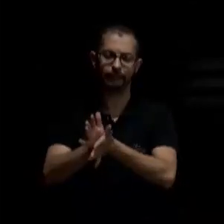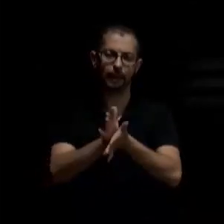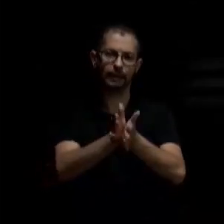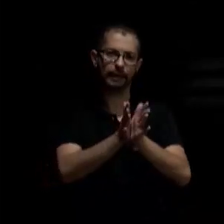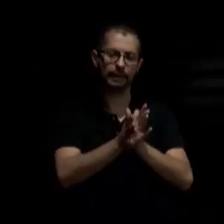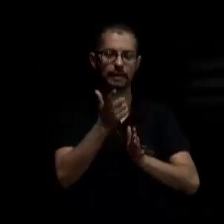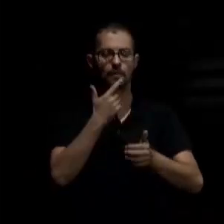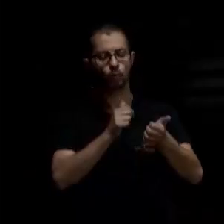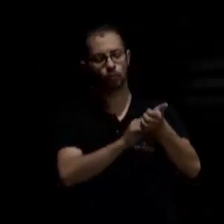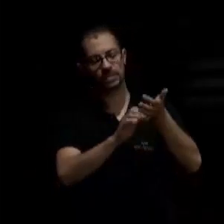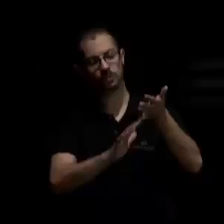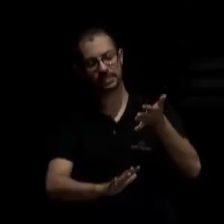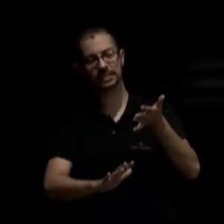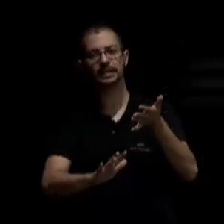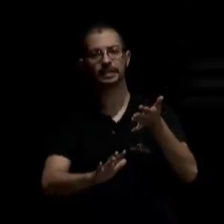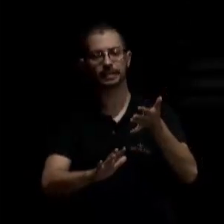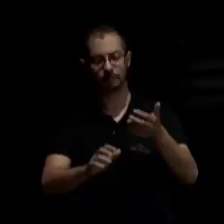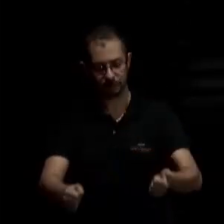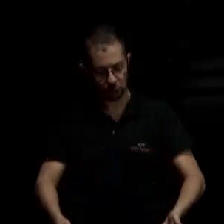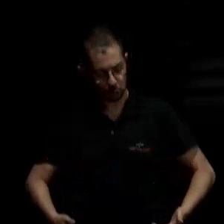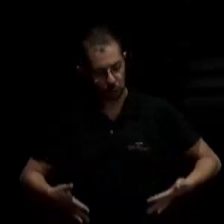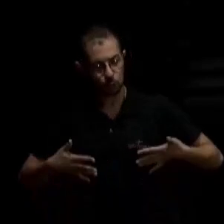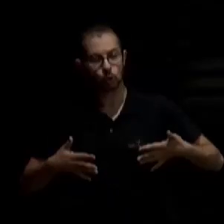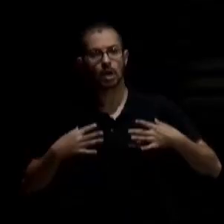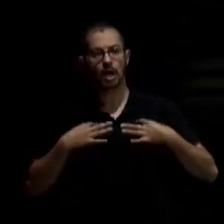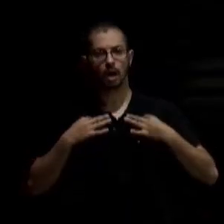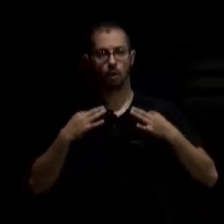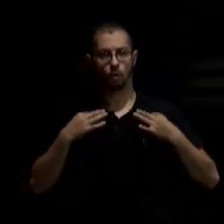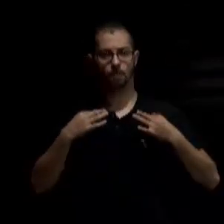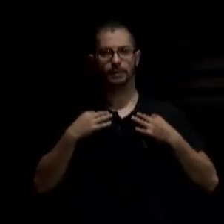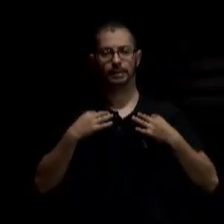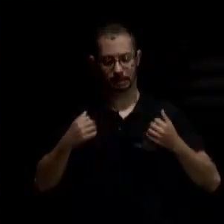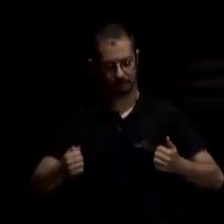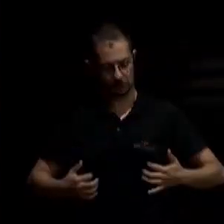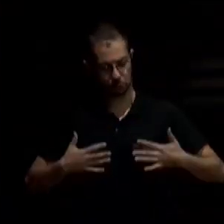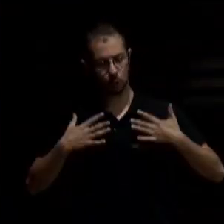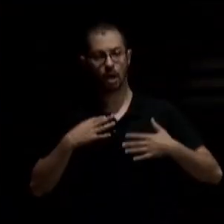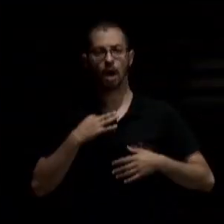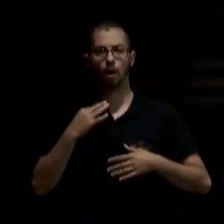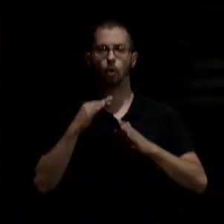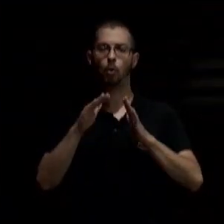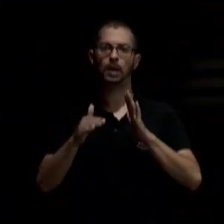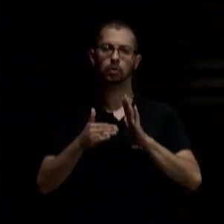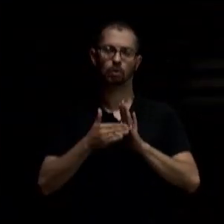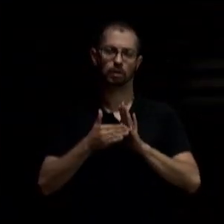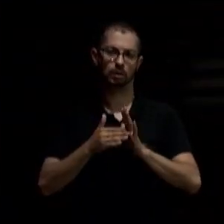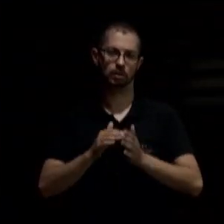seu sangue me salpicou as vestes e me manchou o traje todo. Isso é uma